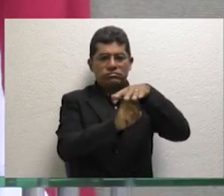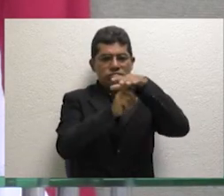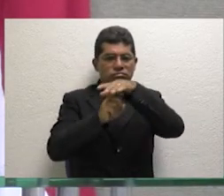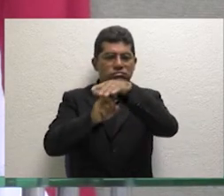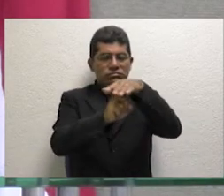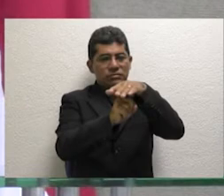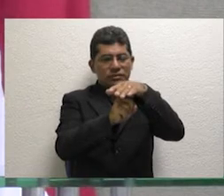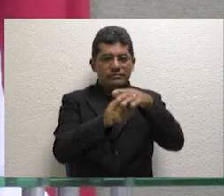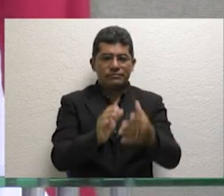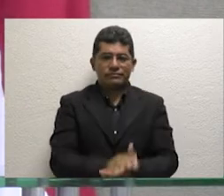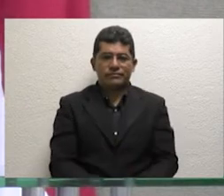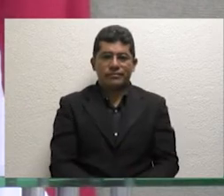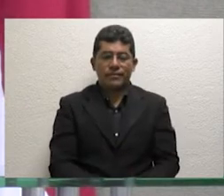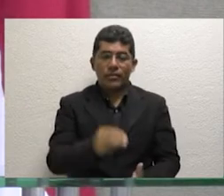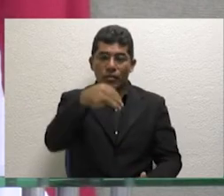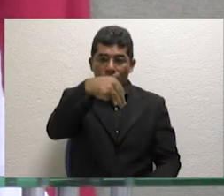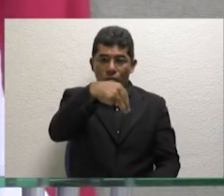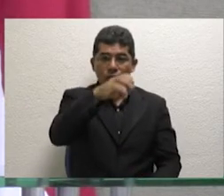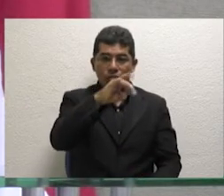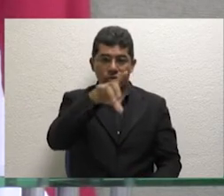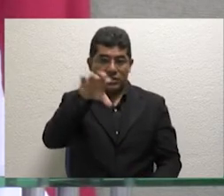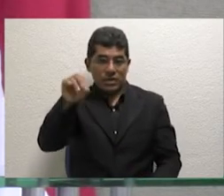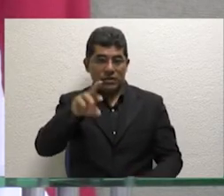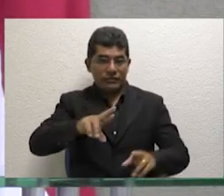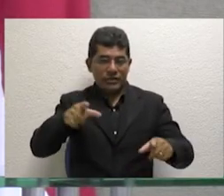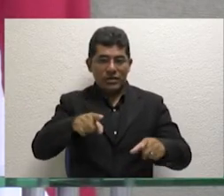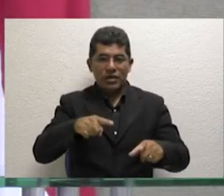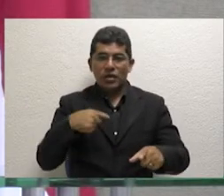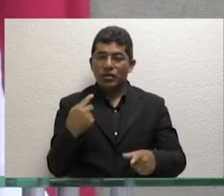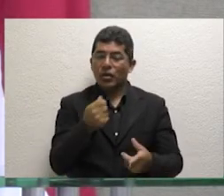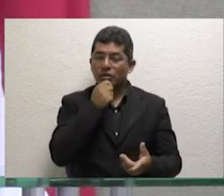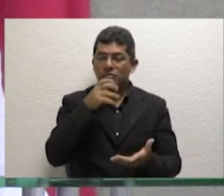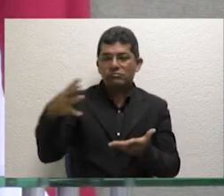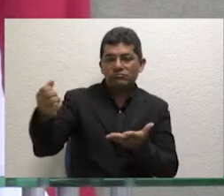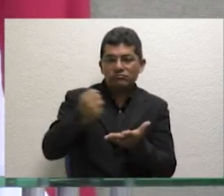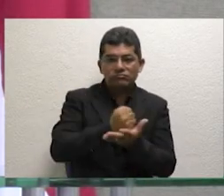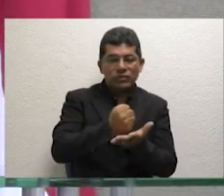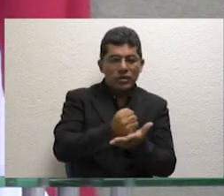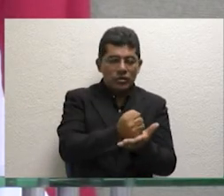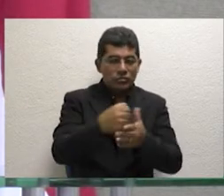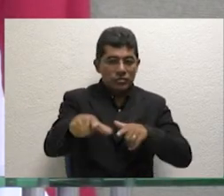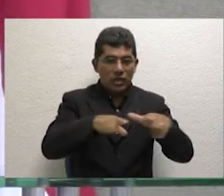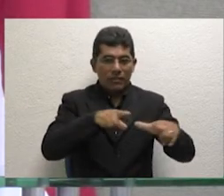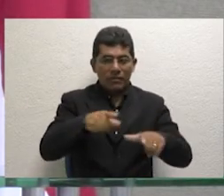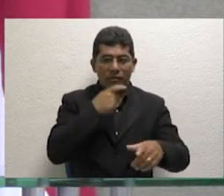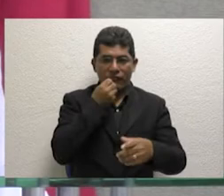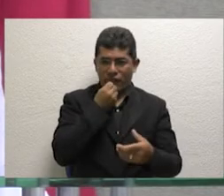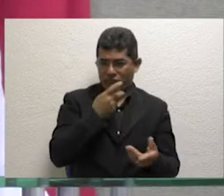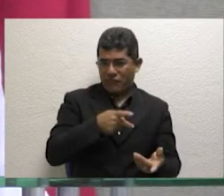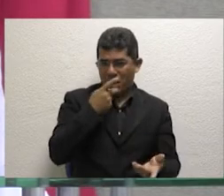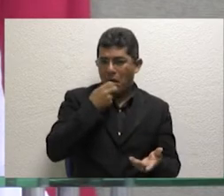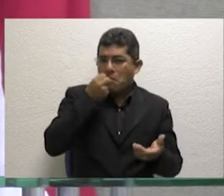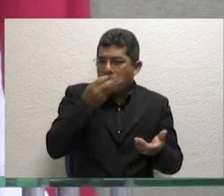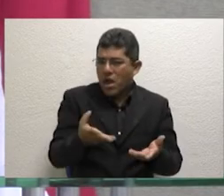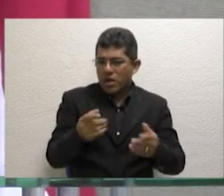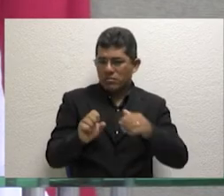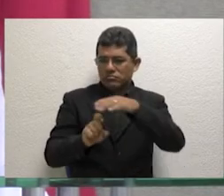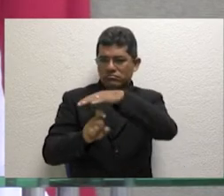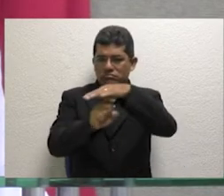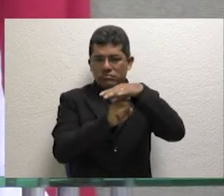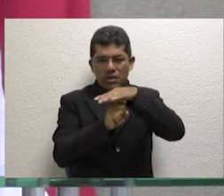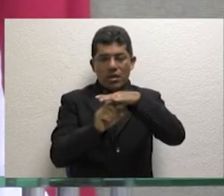imparcial e nós não contratamos um trabalho para falar bem da Zona Franca nós contratamos um trabalho para fazer uma radiografia